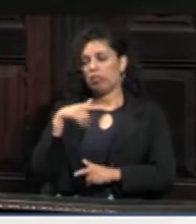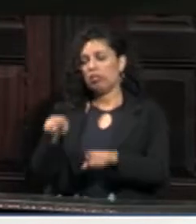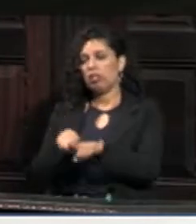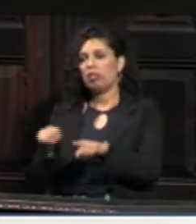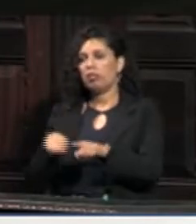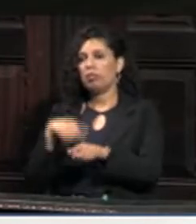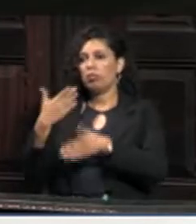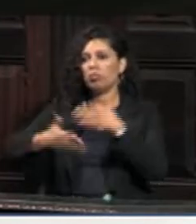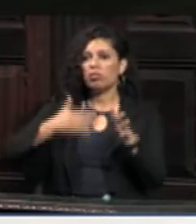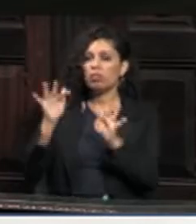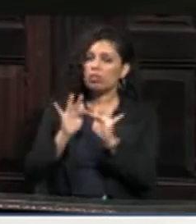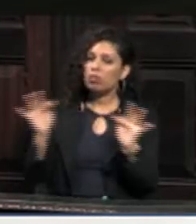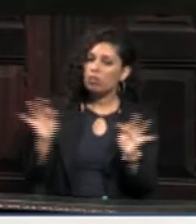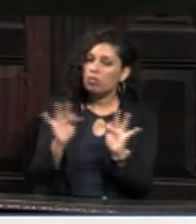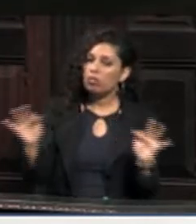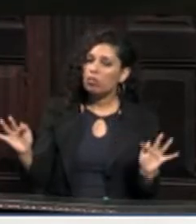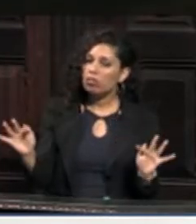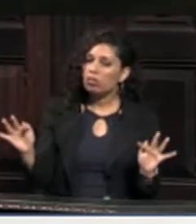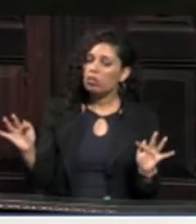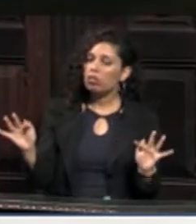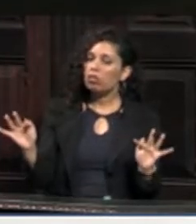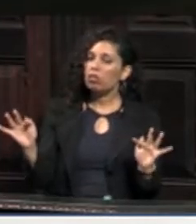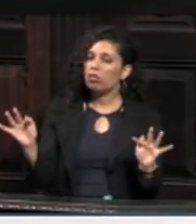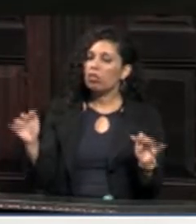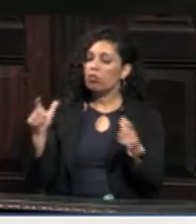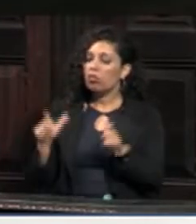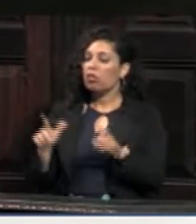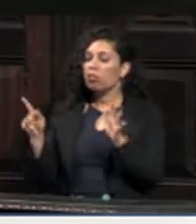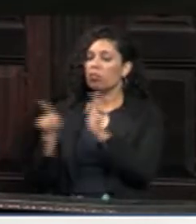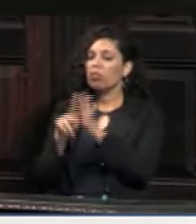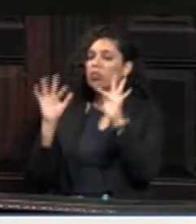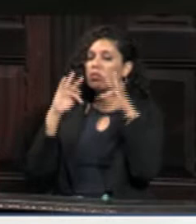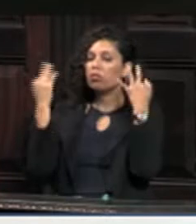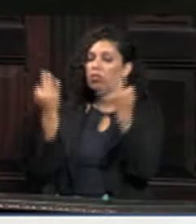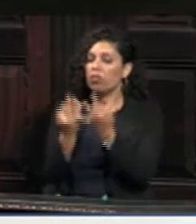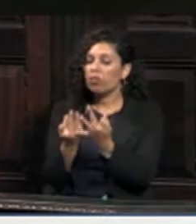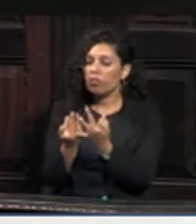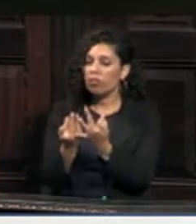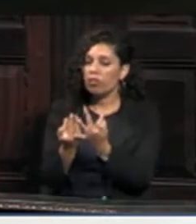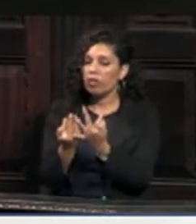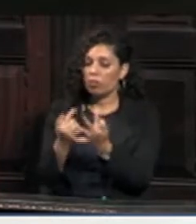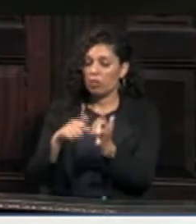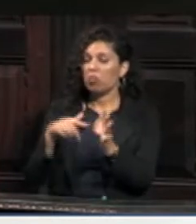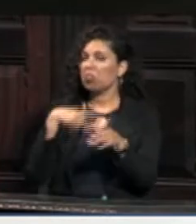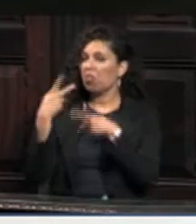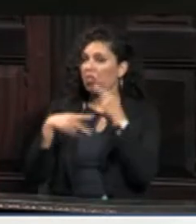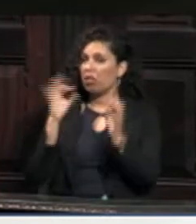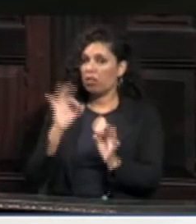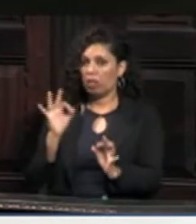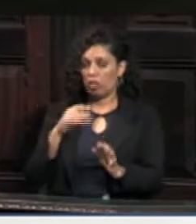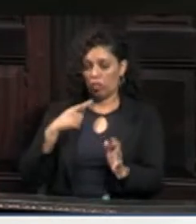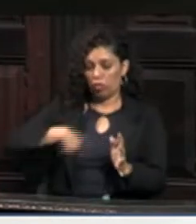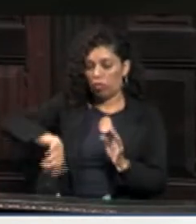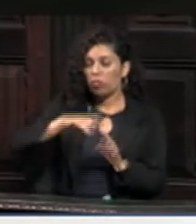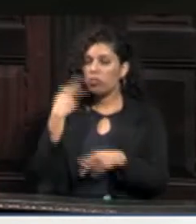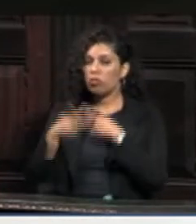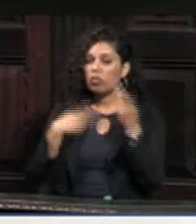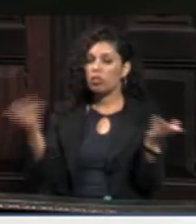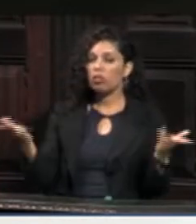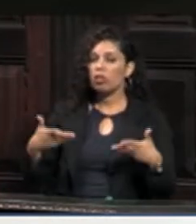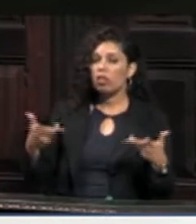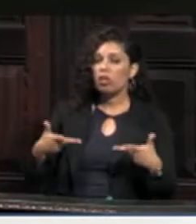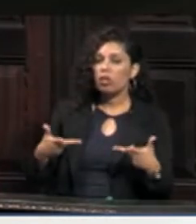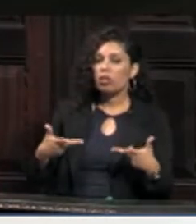família, dependendo de cada sistema municipal, enfim, prefeitura. Então, na verdade, nós estamos falando de internação, exames e